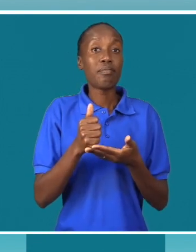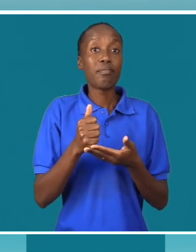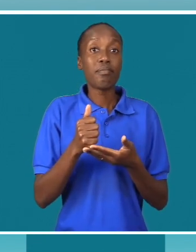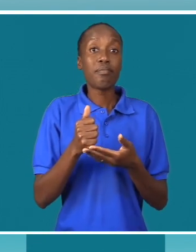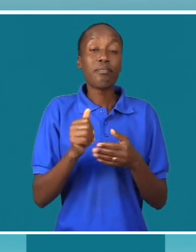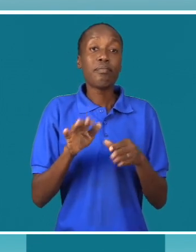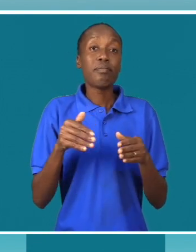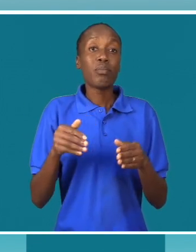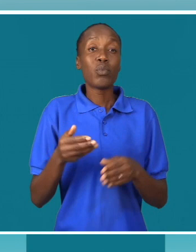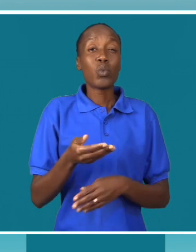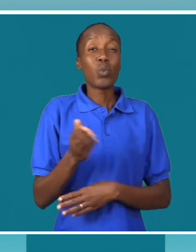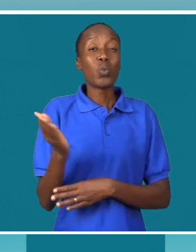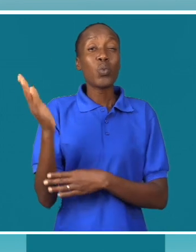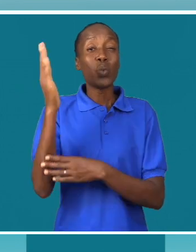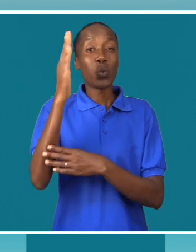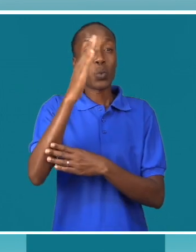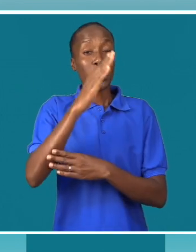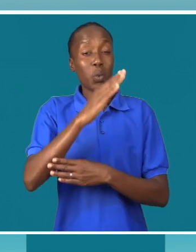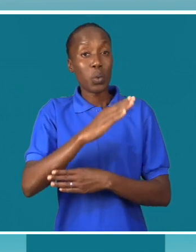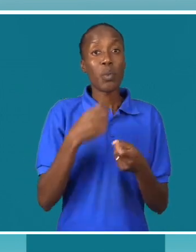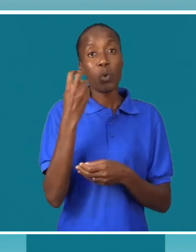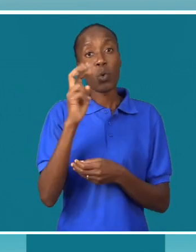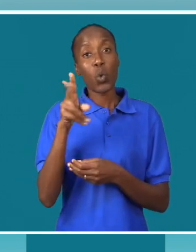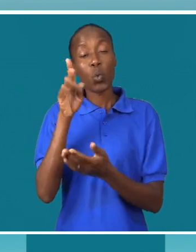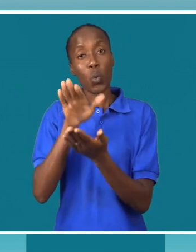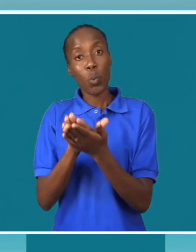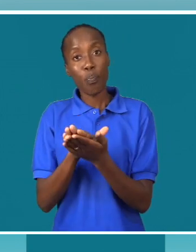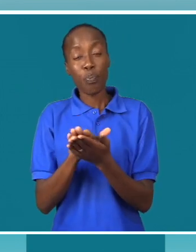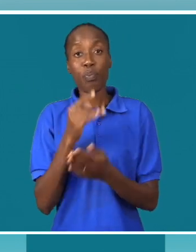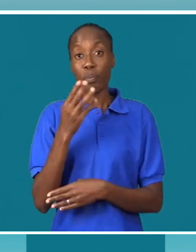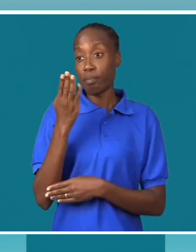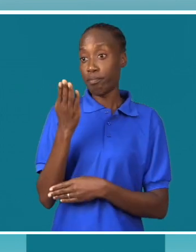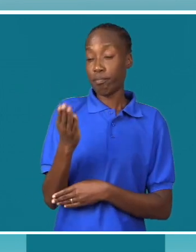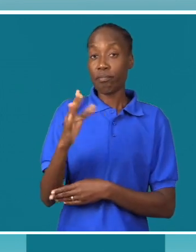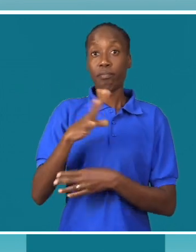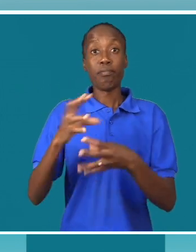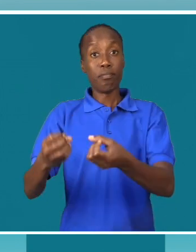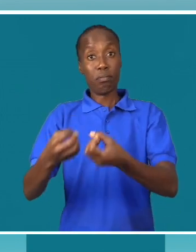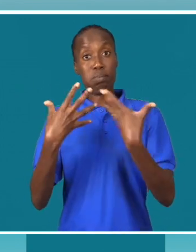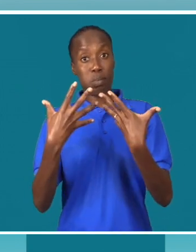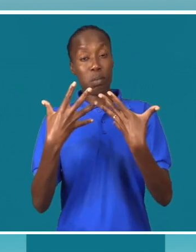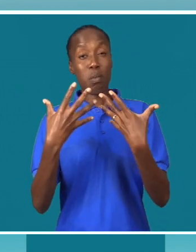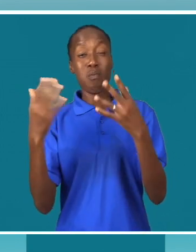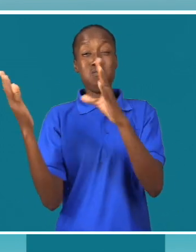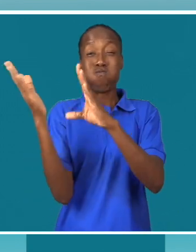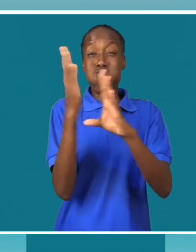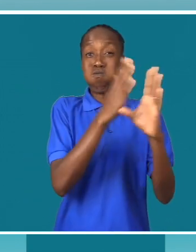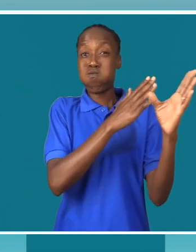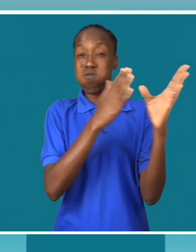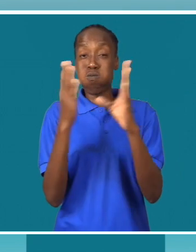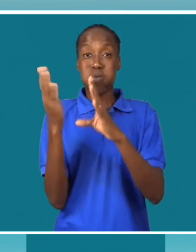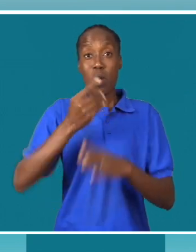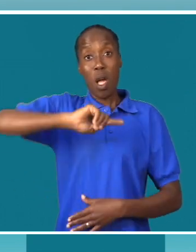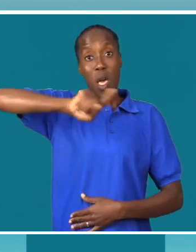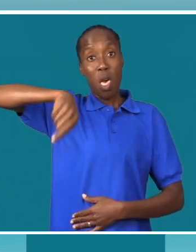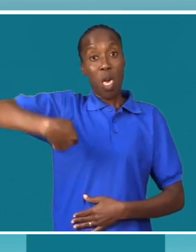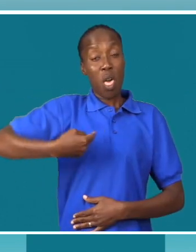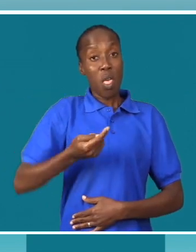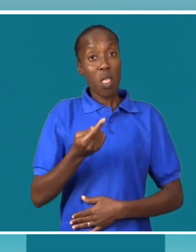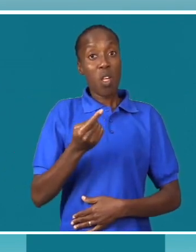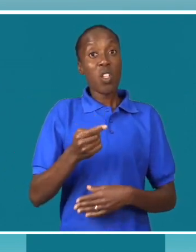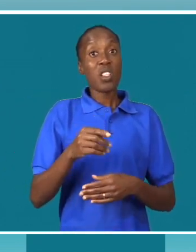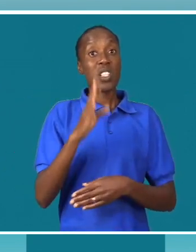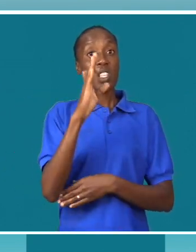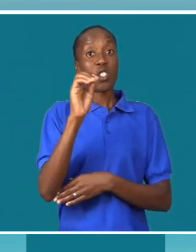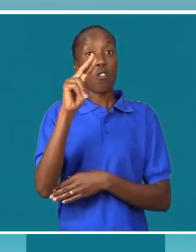Você está todo dia aí, meu. Além de ter sido afetadas pelo ciclone, as nossas fontes